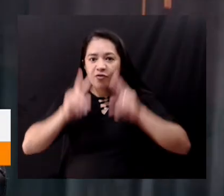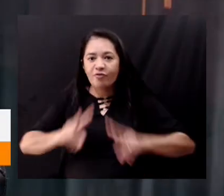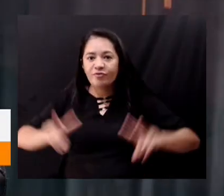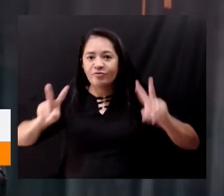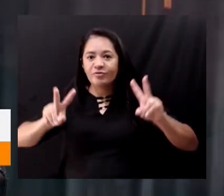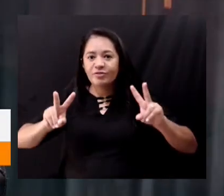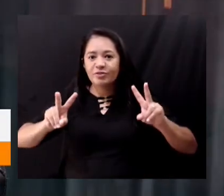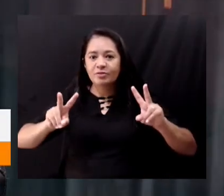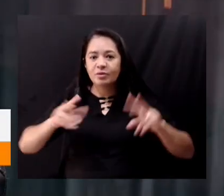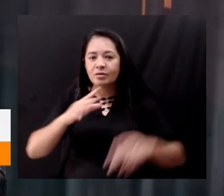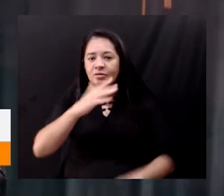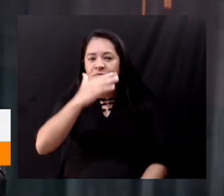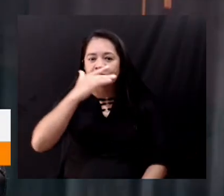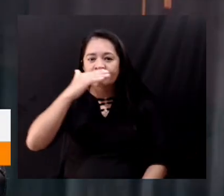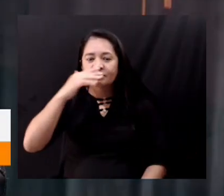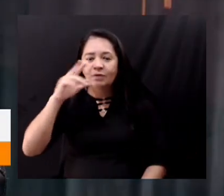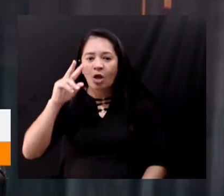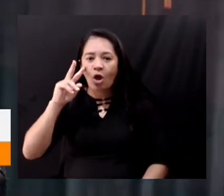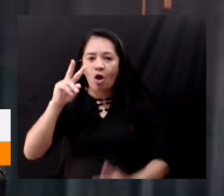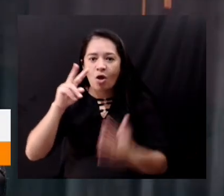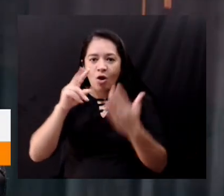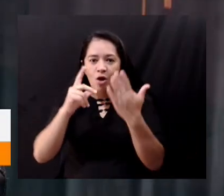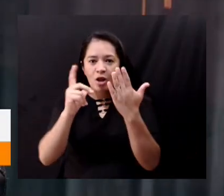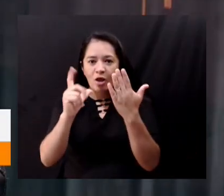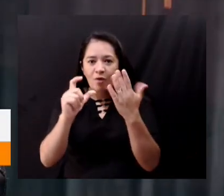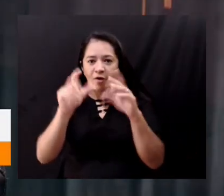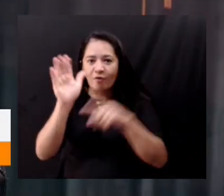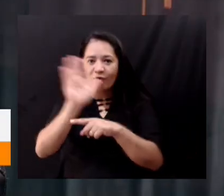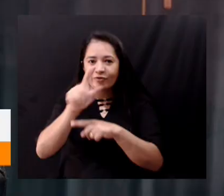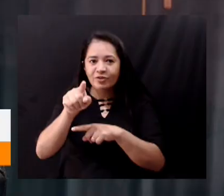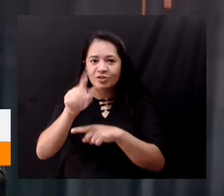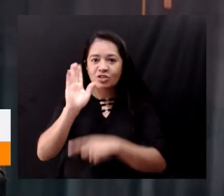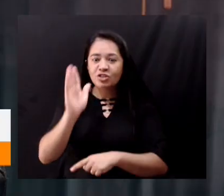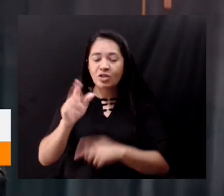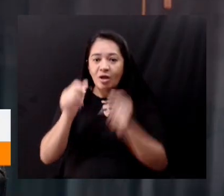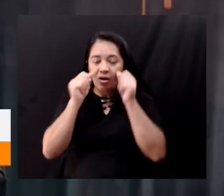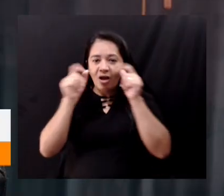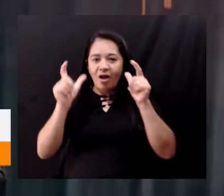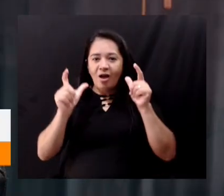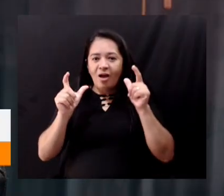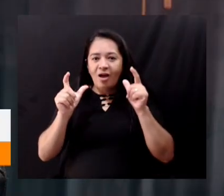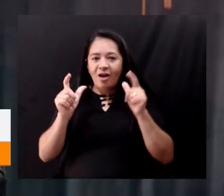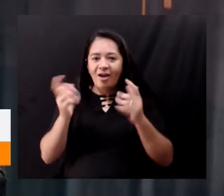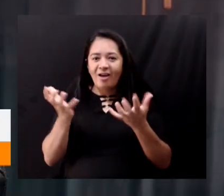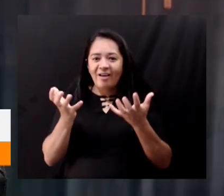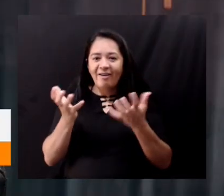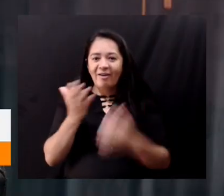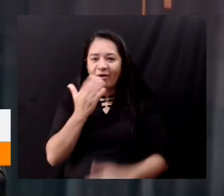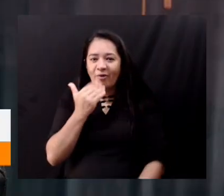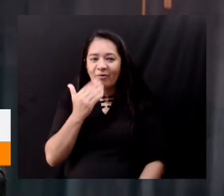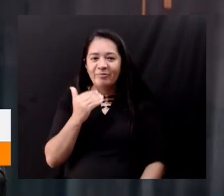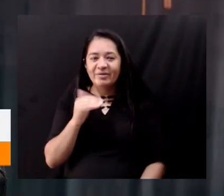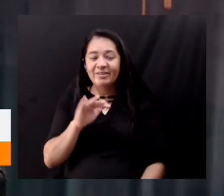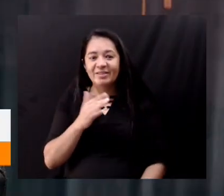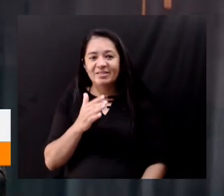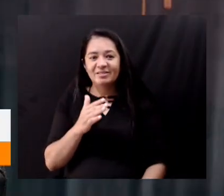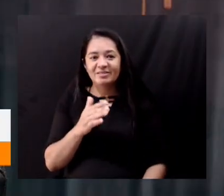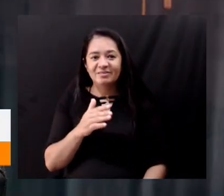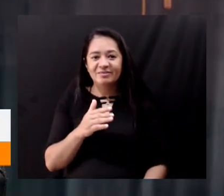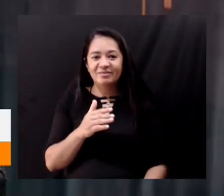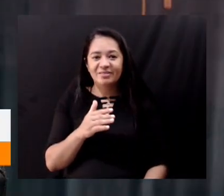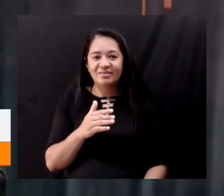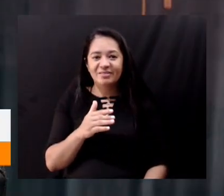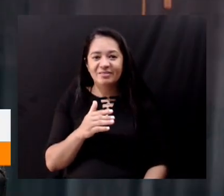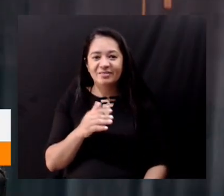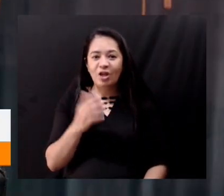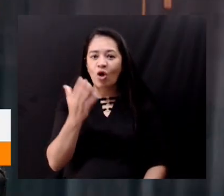olhar uma foto dessa, um videozinho aham. desse, já desperta o nosso interesse em comer. E Nossa, muitas vezes esse interesse não é em comer um pedacinho. Se